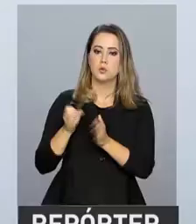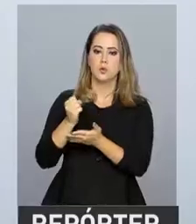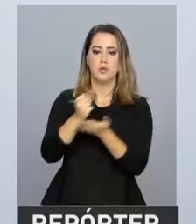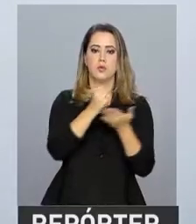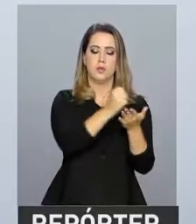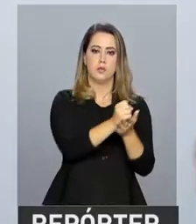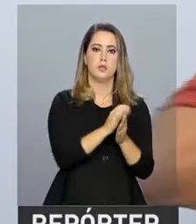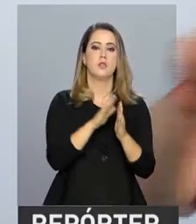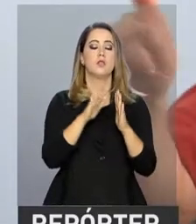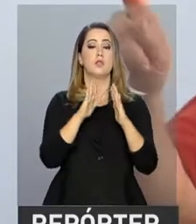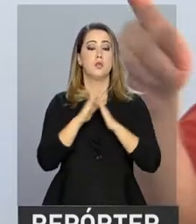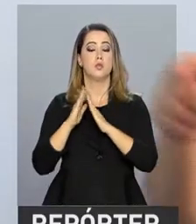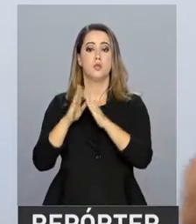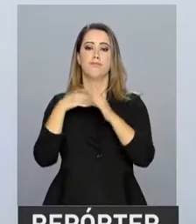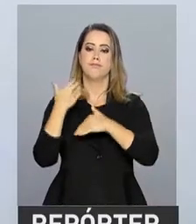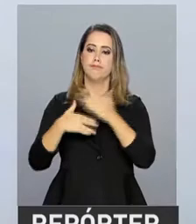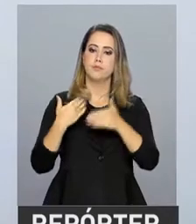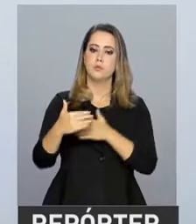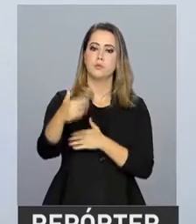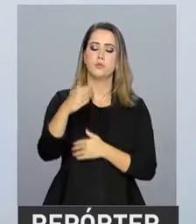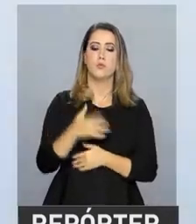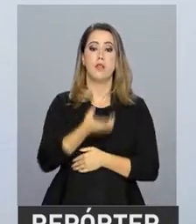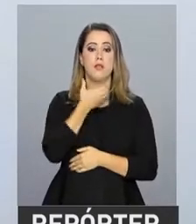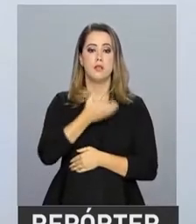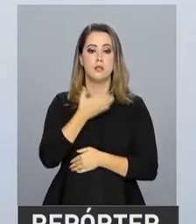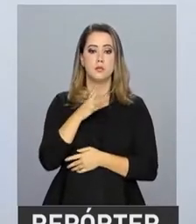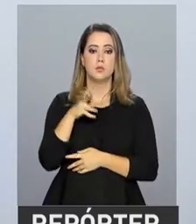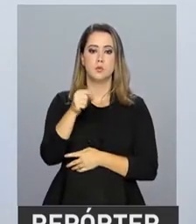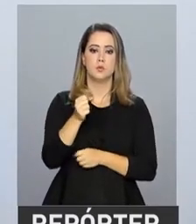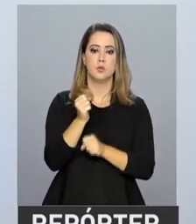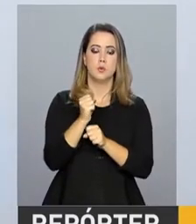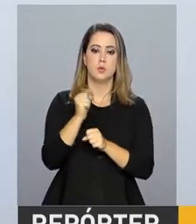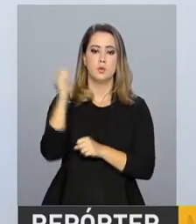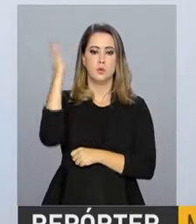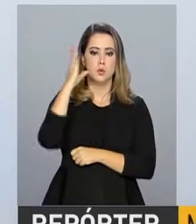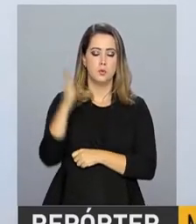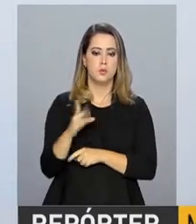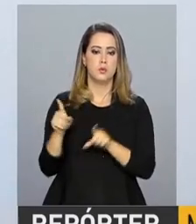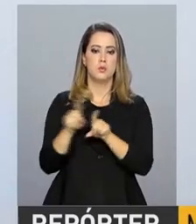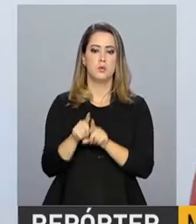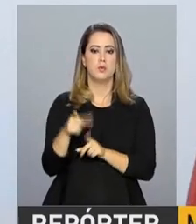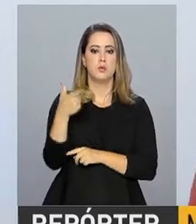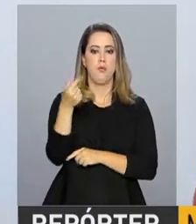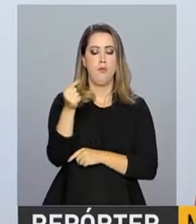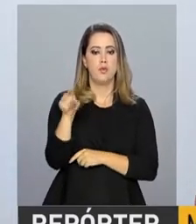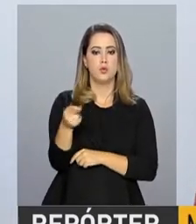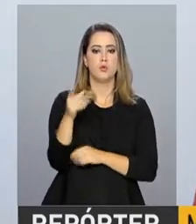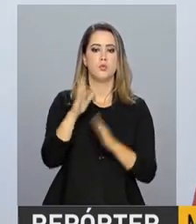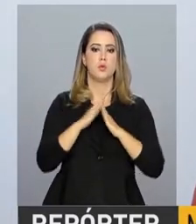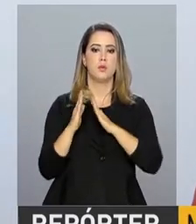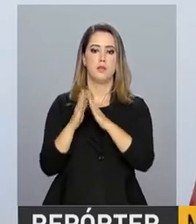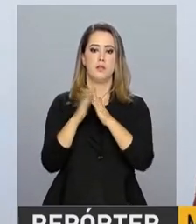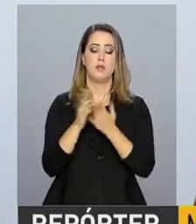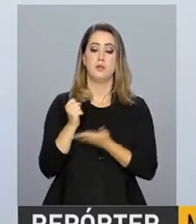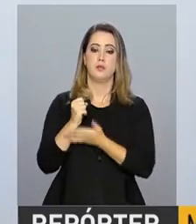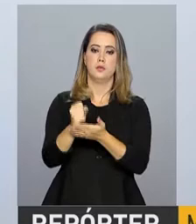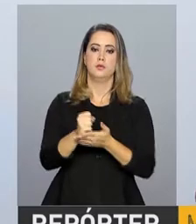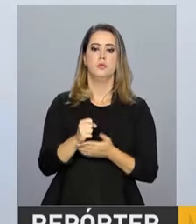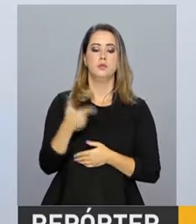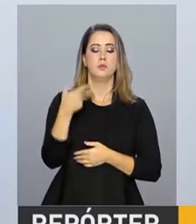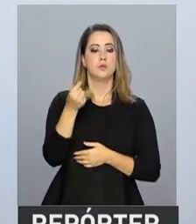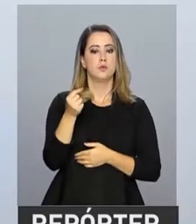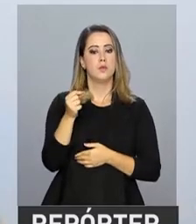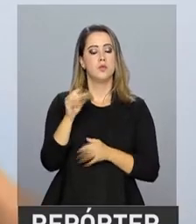frente. Ao longo do mês de dezembro, no Brasil inteiro, nós vamos entregar 20 mil unidades. Essas 20